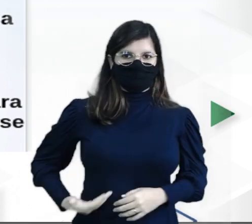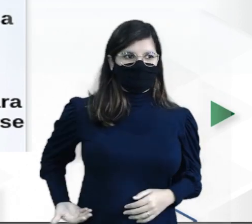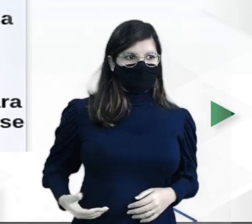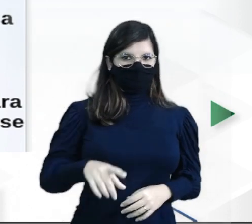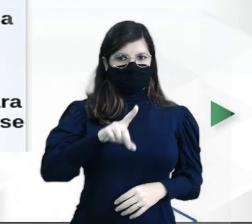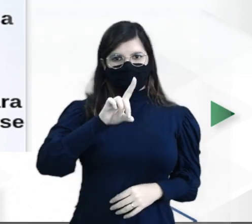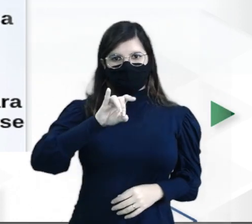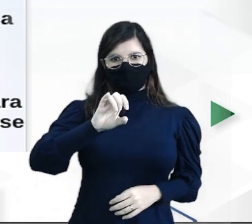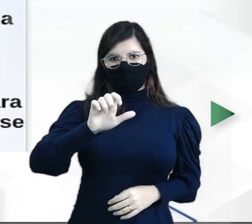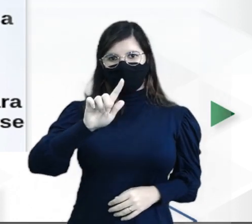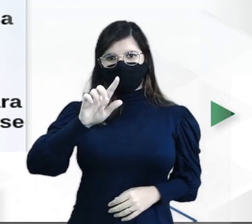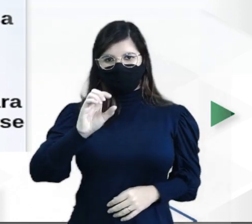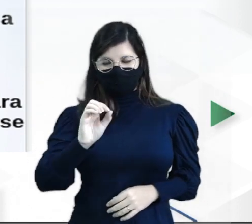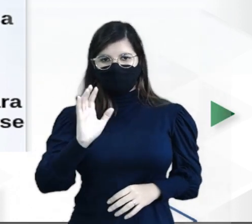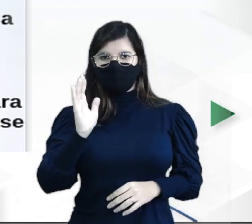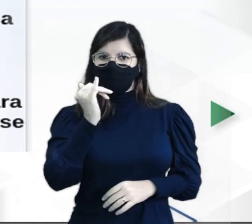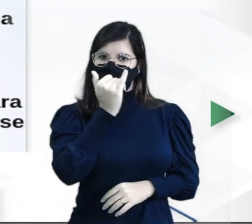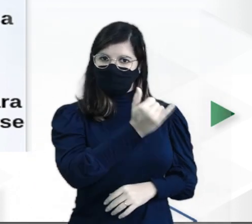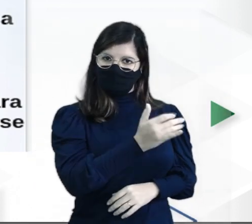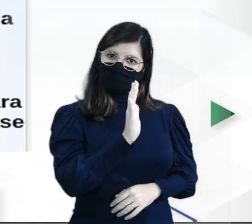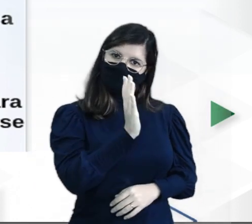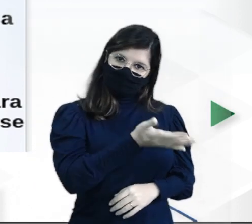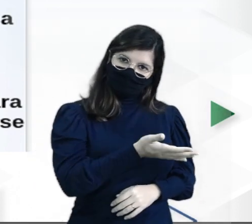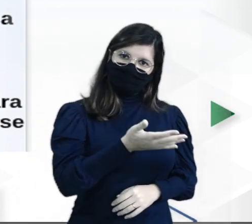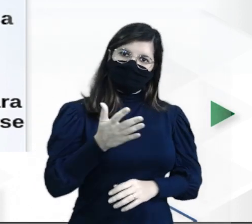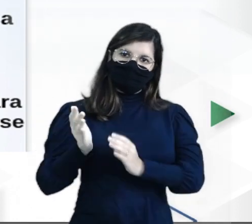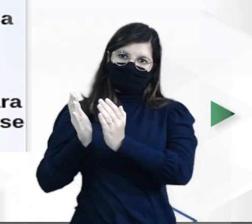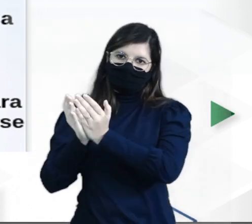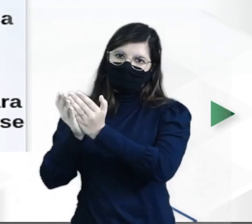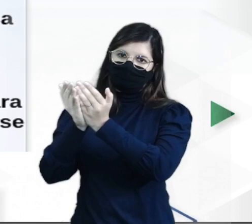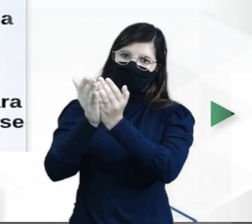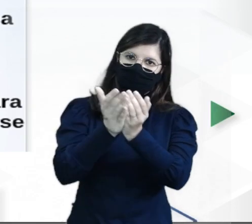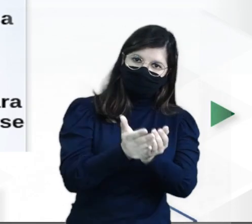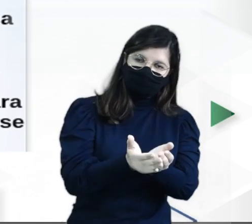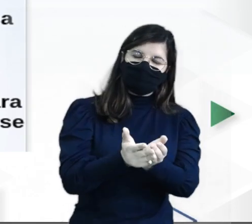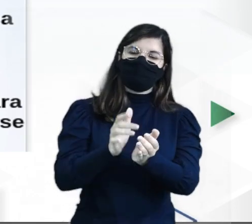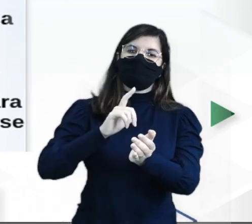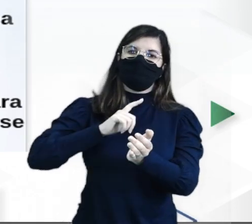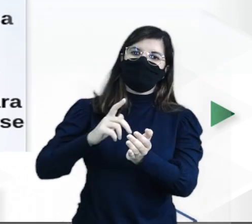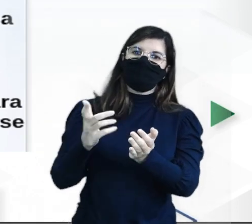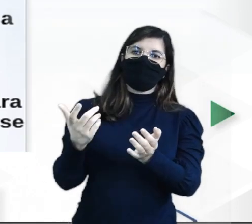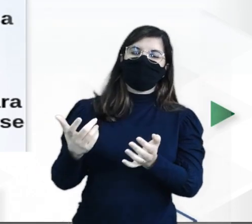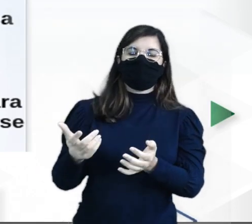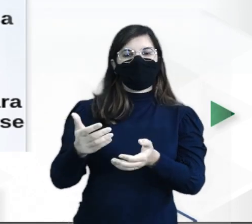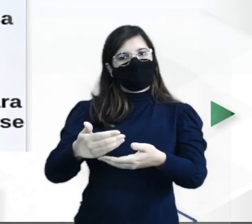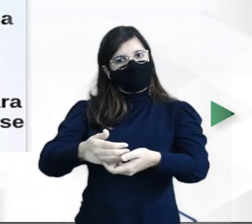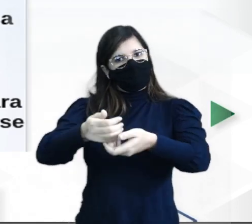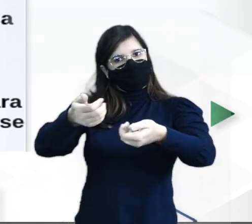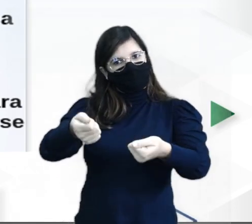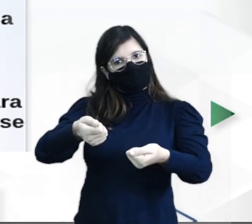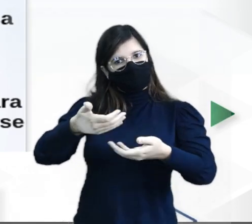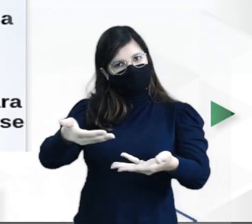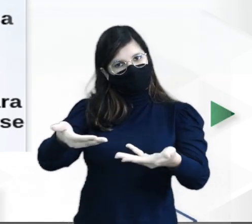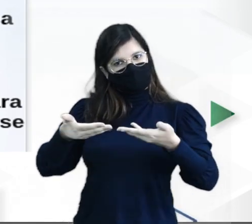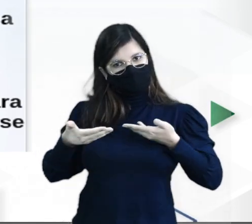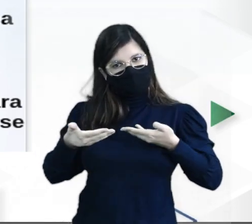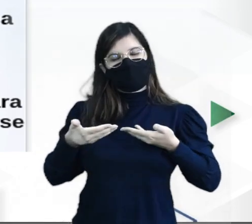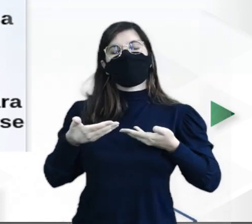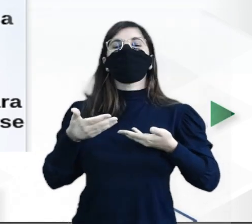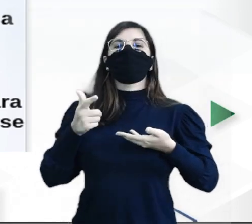Mendonça Como já estava avisada a respeito da expedição tratada de aprimorar as fortalezas de Santo Agostinho